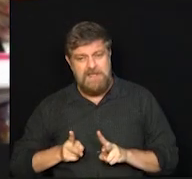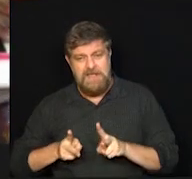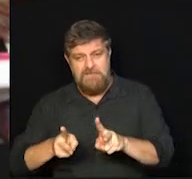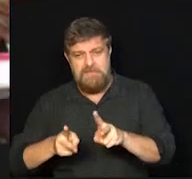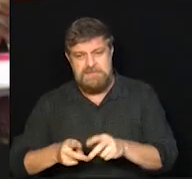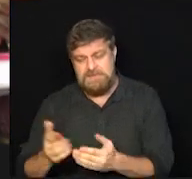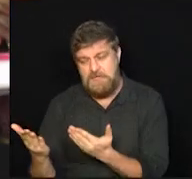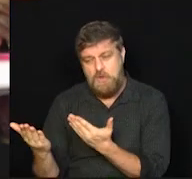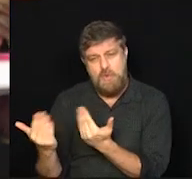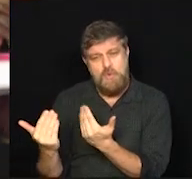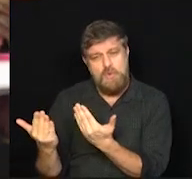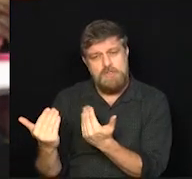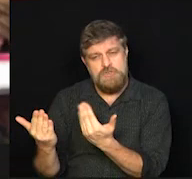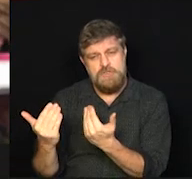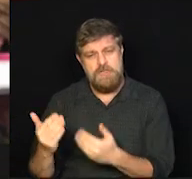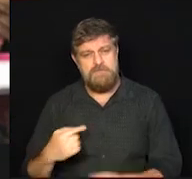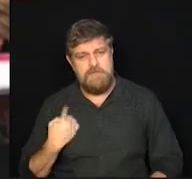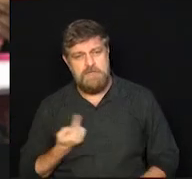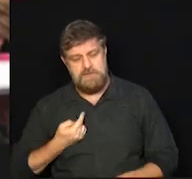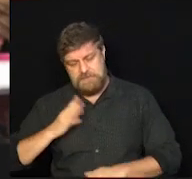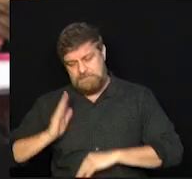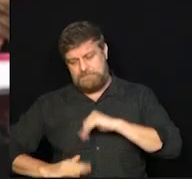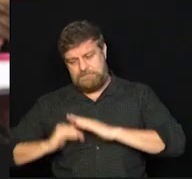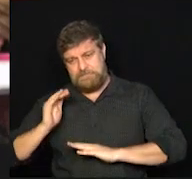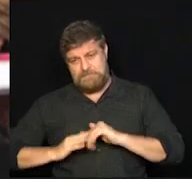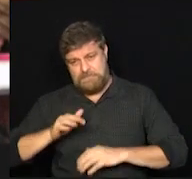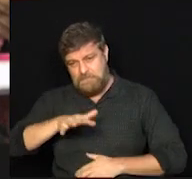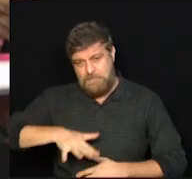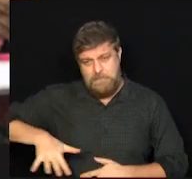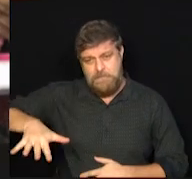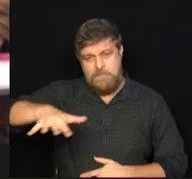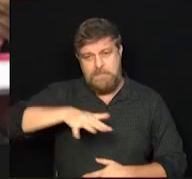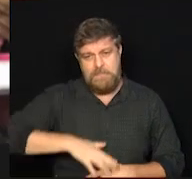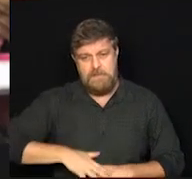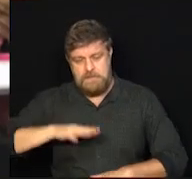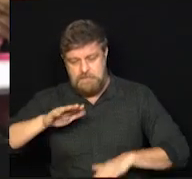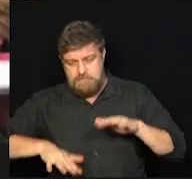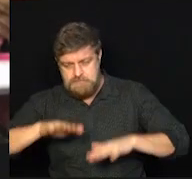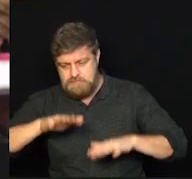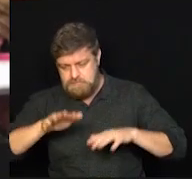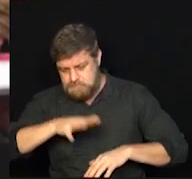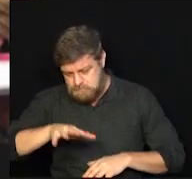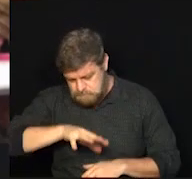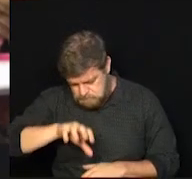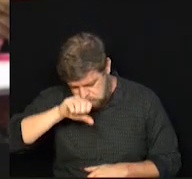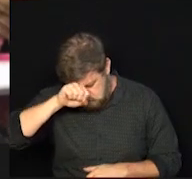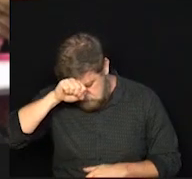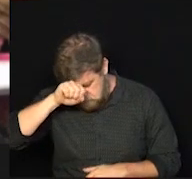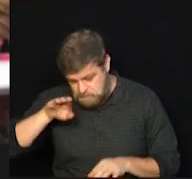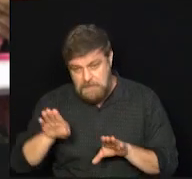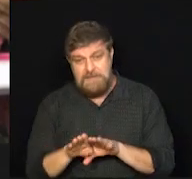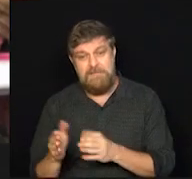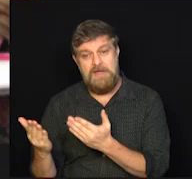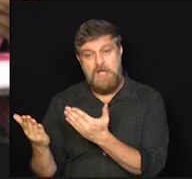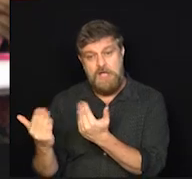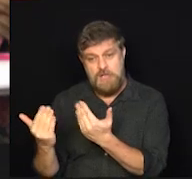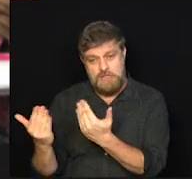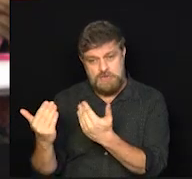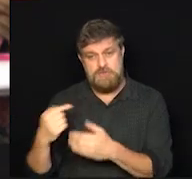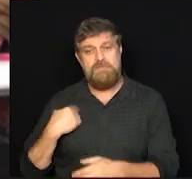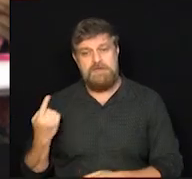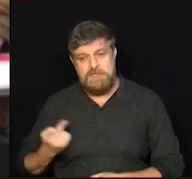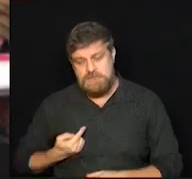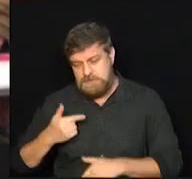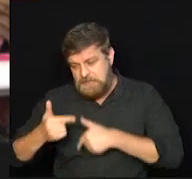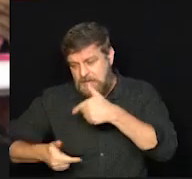dos nossos jovens nós atuamos na rede isso daí do terreiro nós atuamos na região da reagir